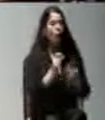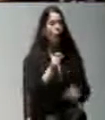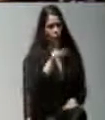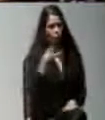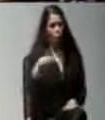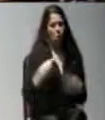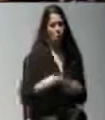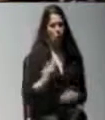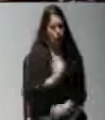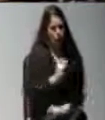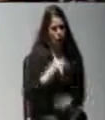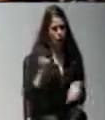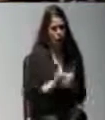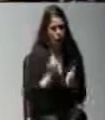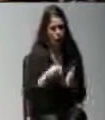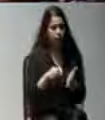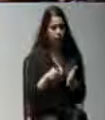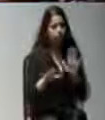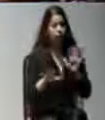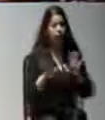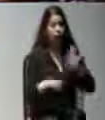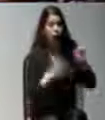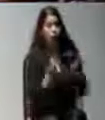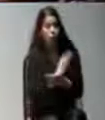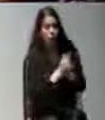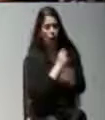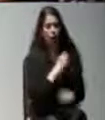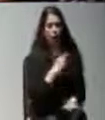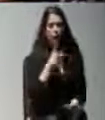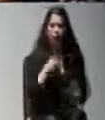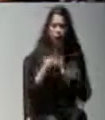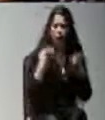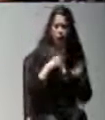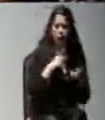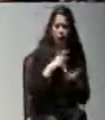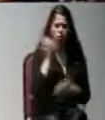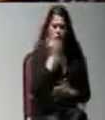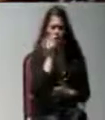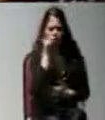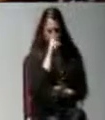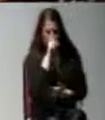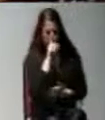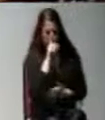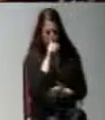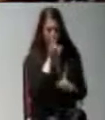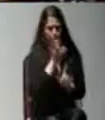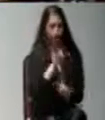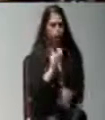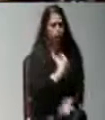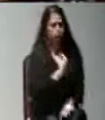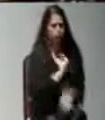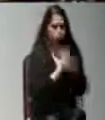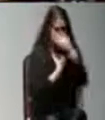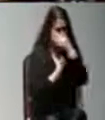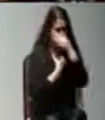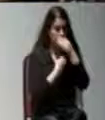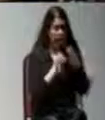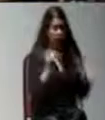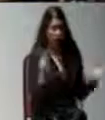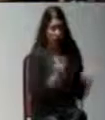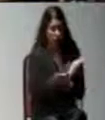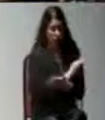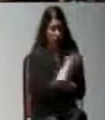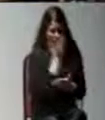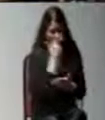muito fácil reconhecer a precariedade, a fragilidade, o perigo que ameaçou as vidas. Quando o mesmo fenômeno natural acontece em